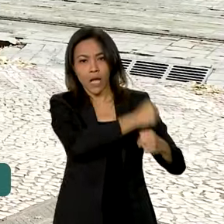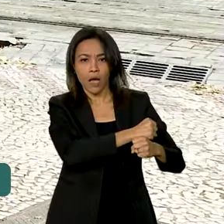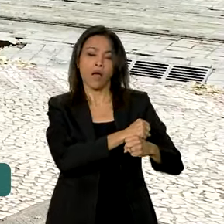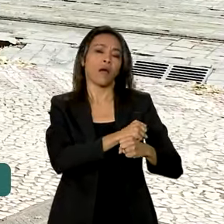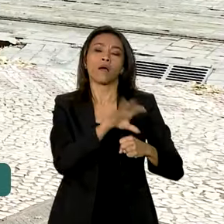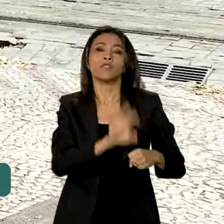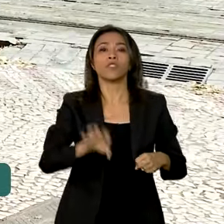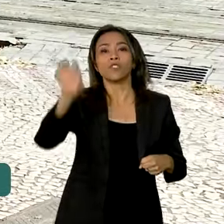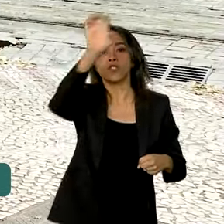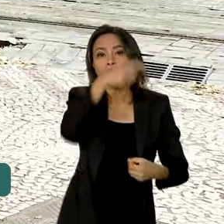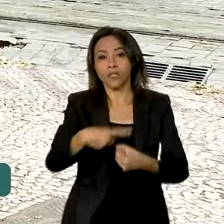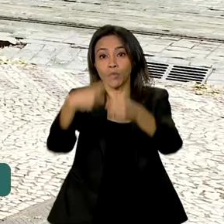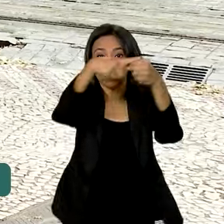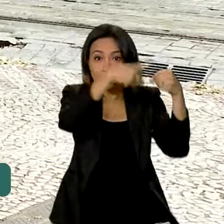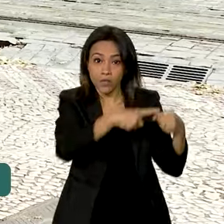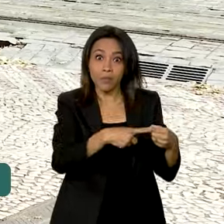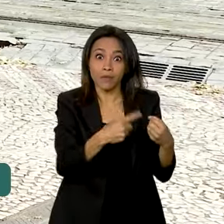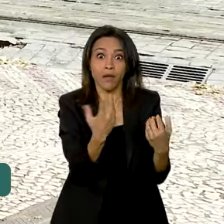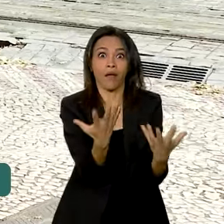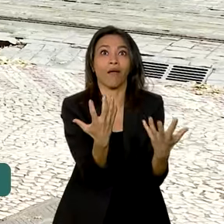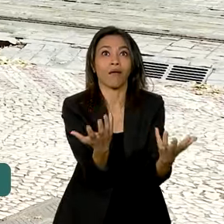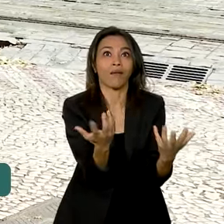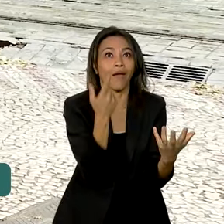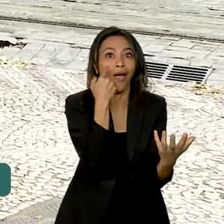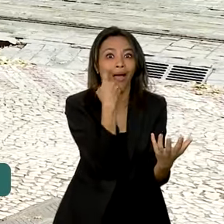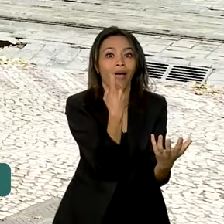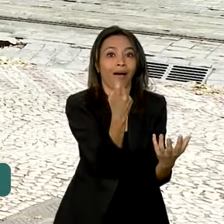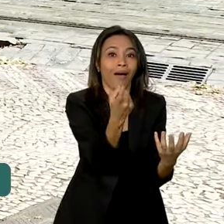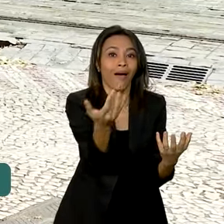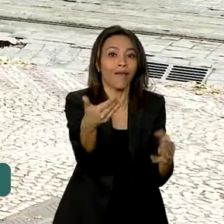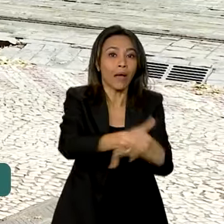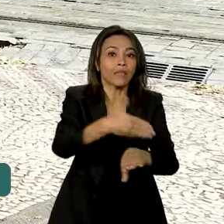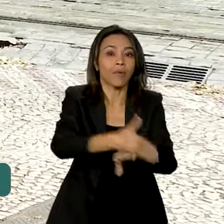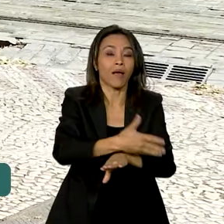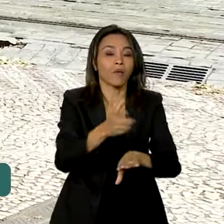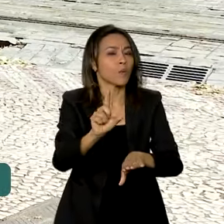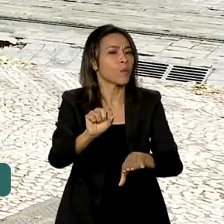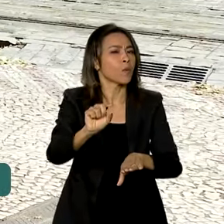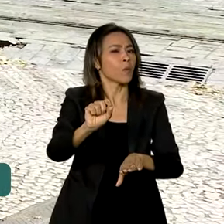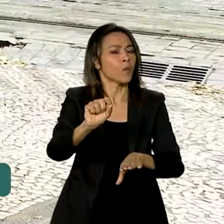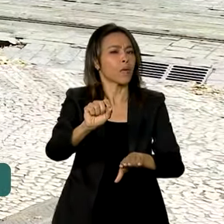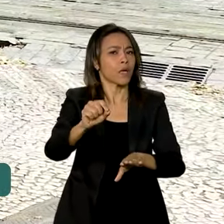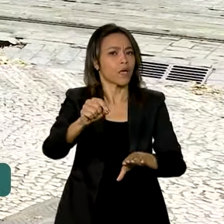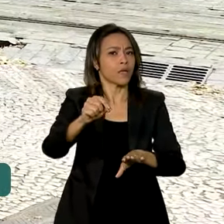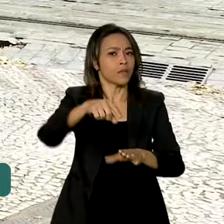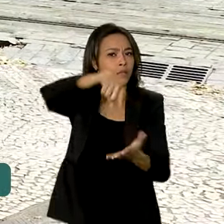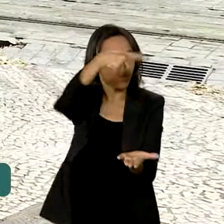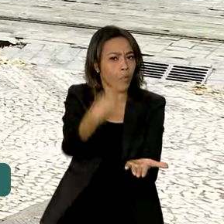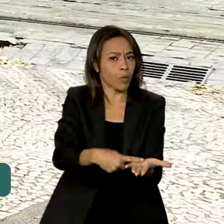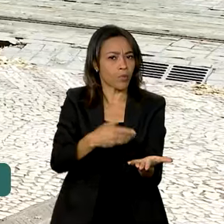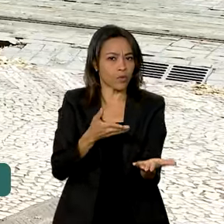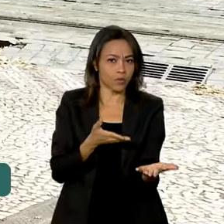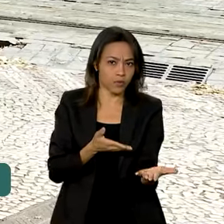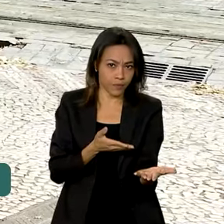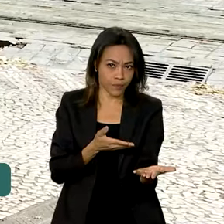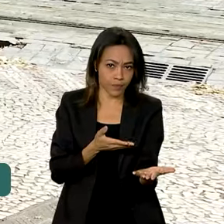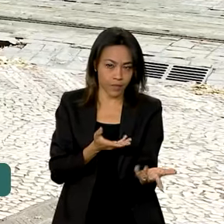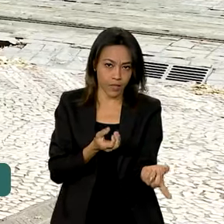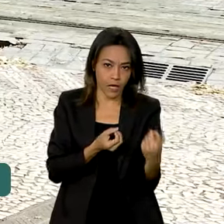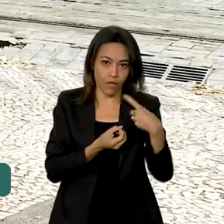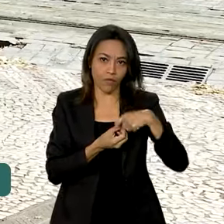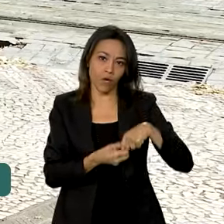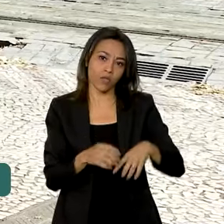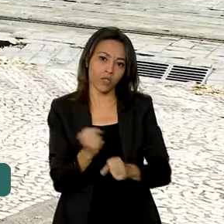e municípios manifestaram interesse em participar aí do pacto e retomar